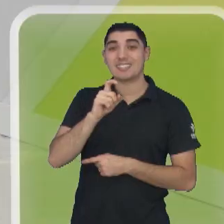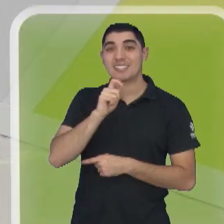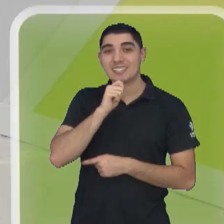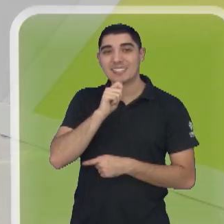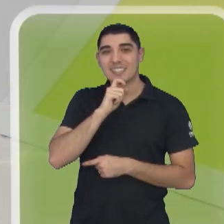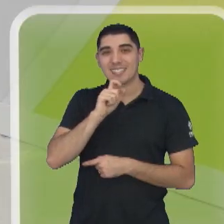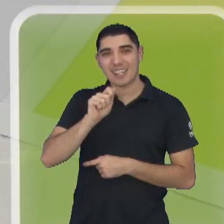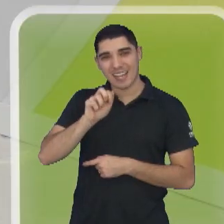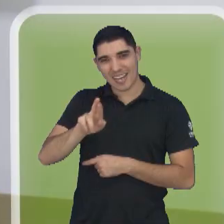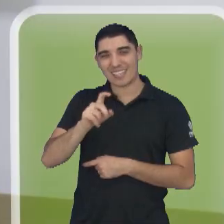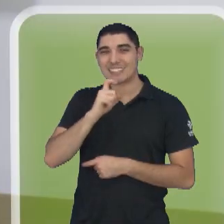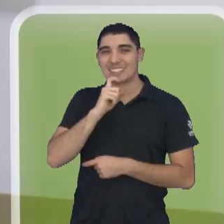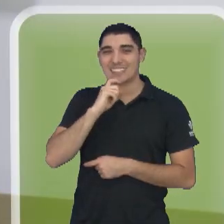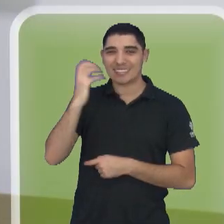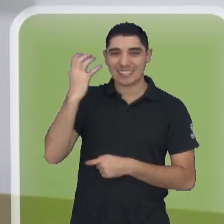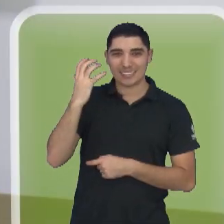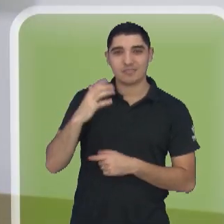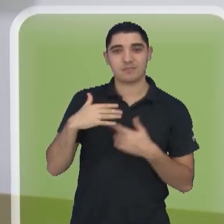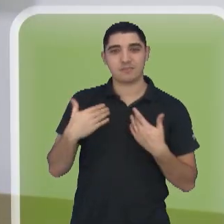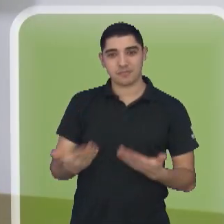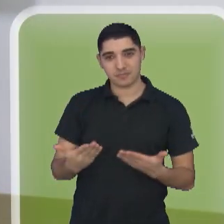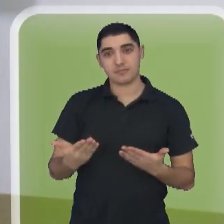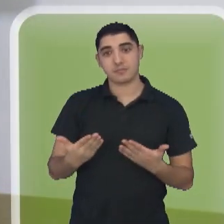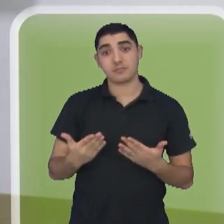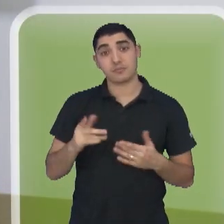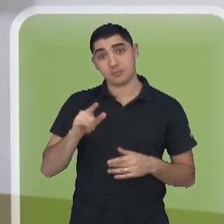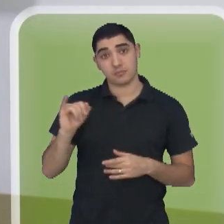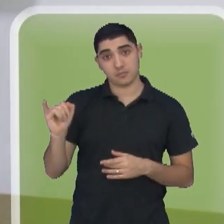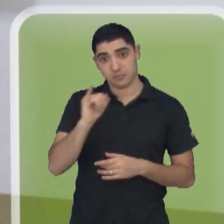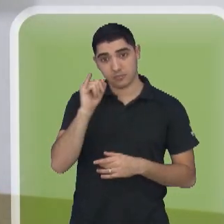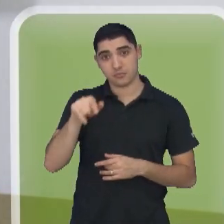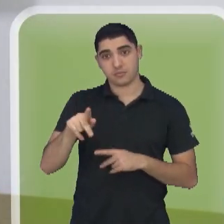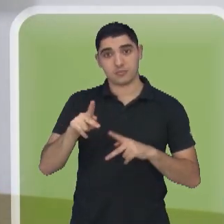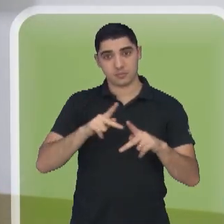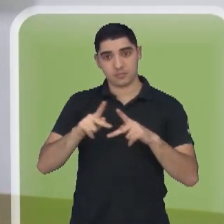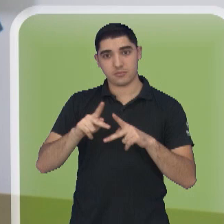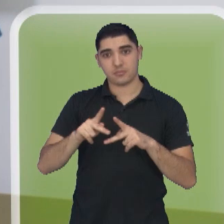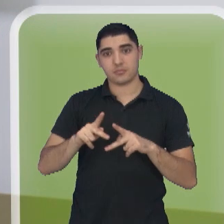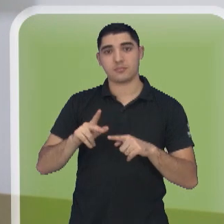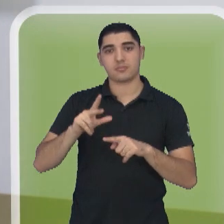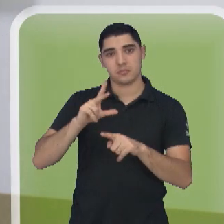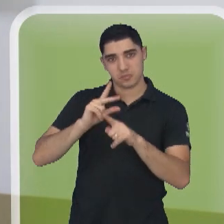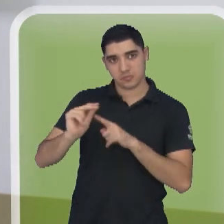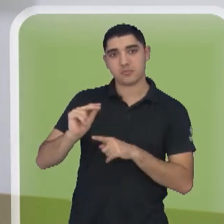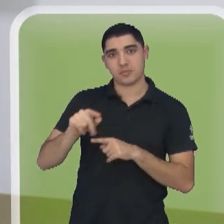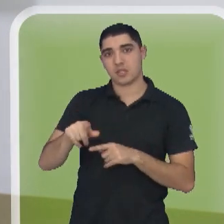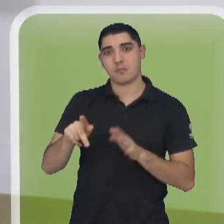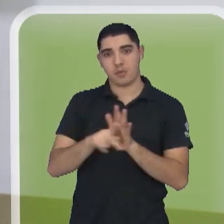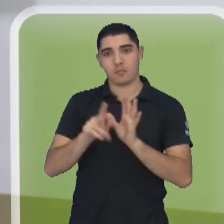torando. Tá difícil. Mas importante vitória do São José, Vôlei.